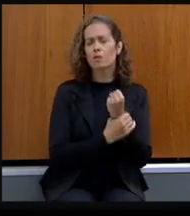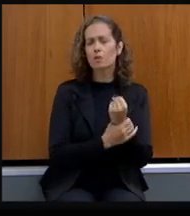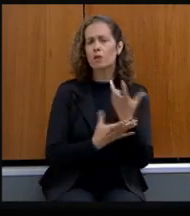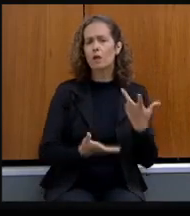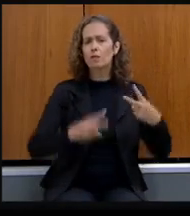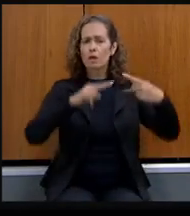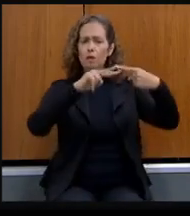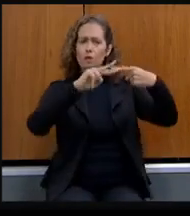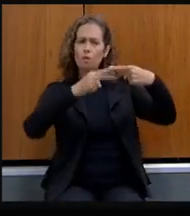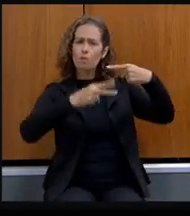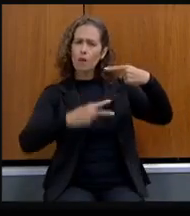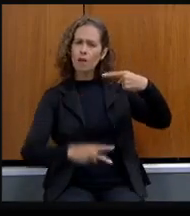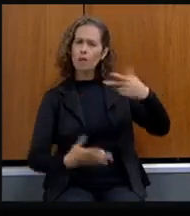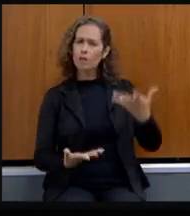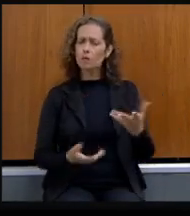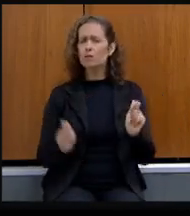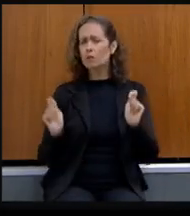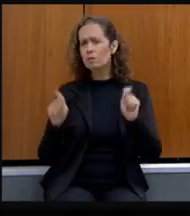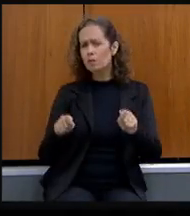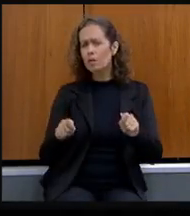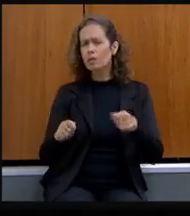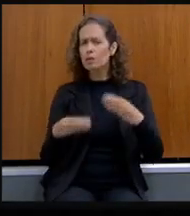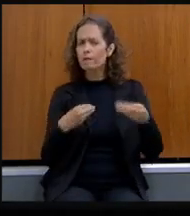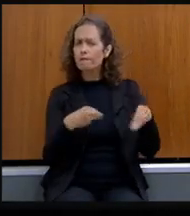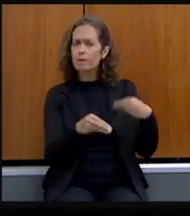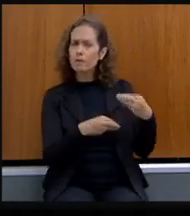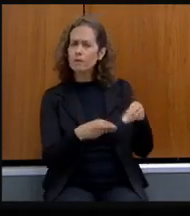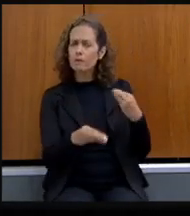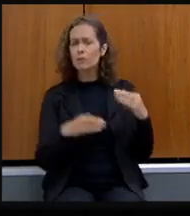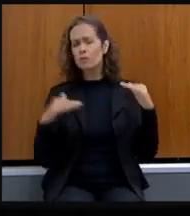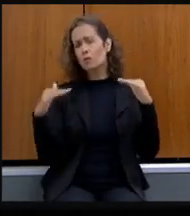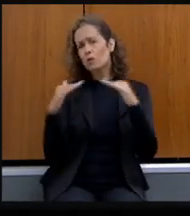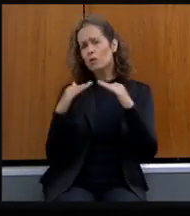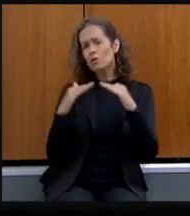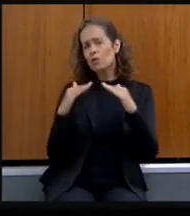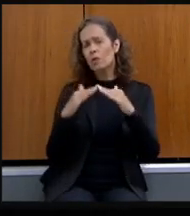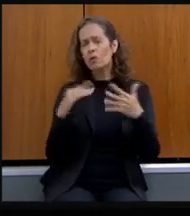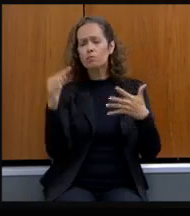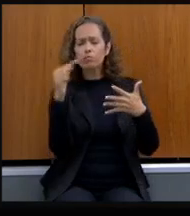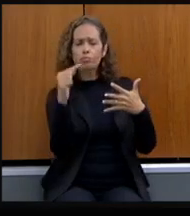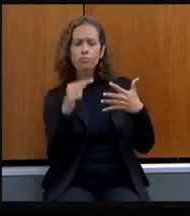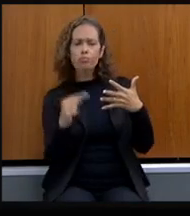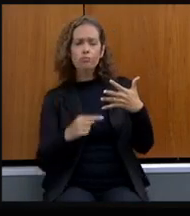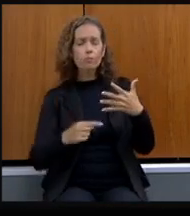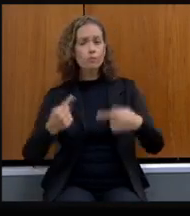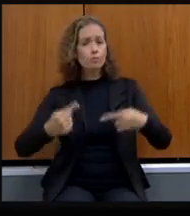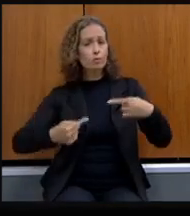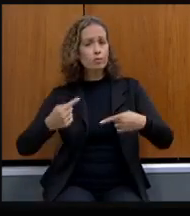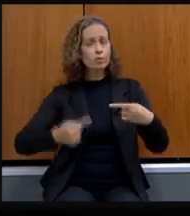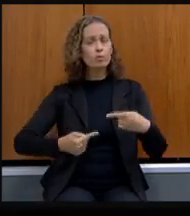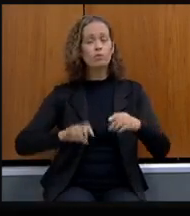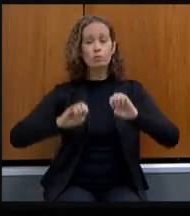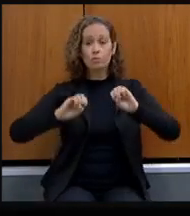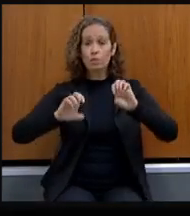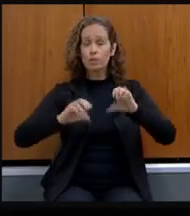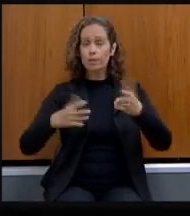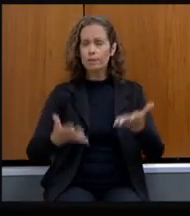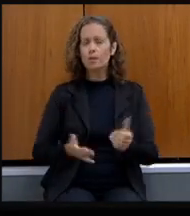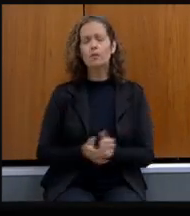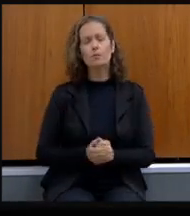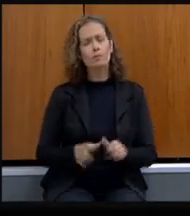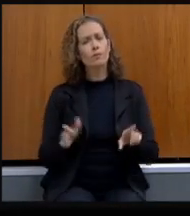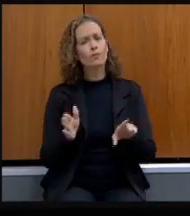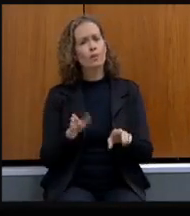que podem ser flexíveis de acordo com as especificidades da política de educação Eu também já 500 que tá da